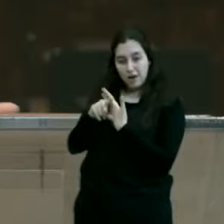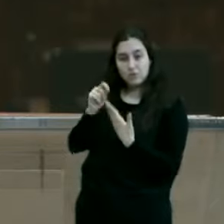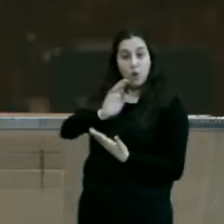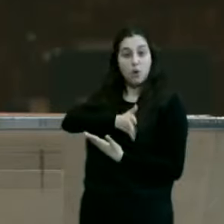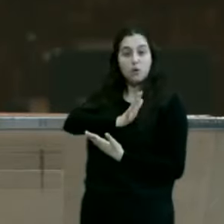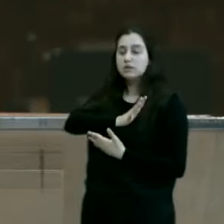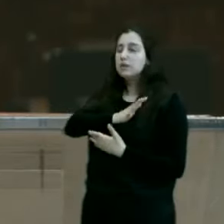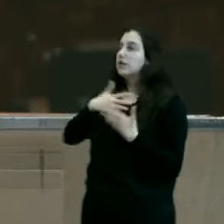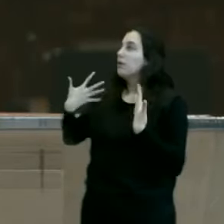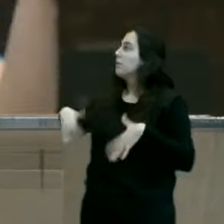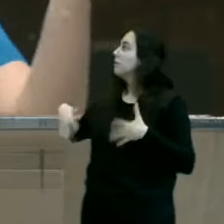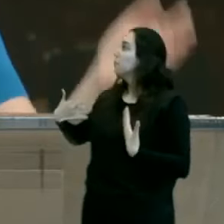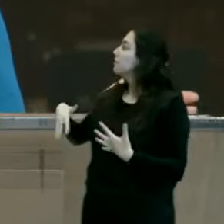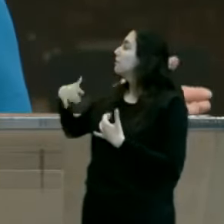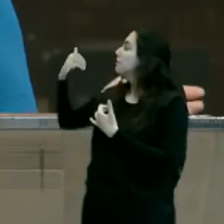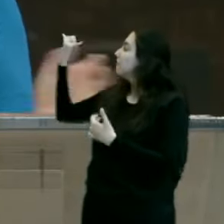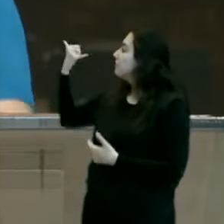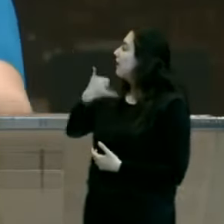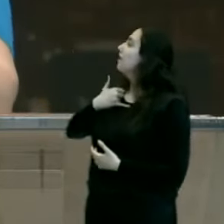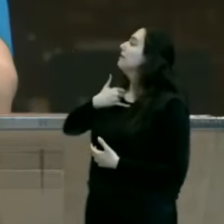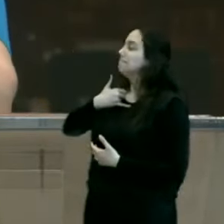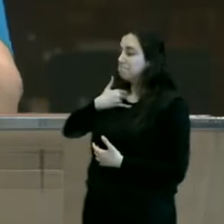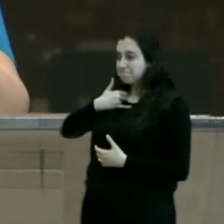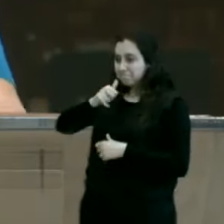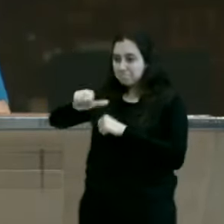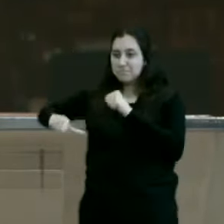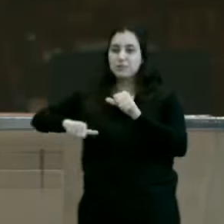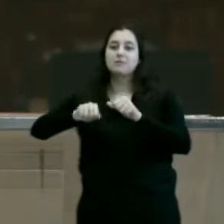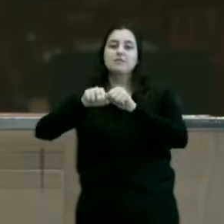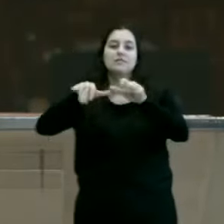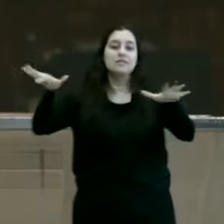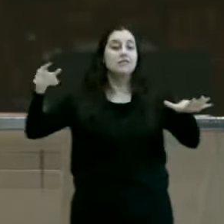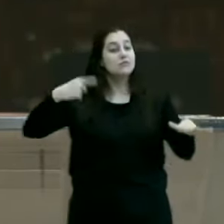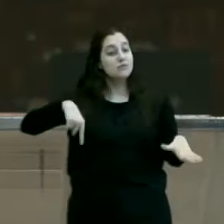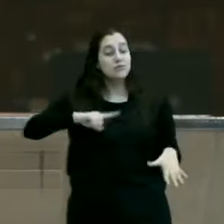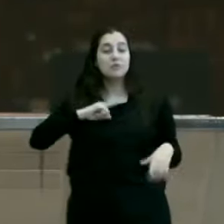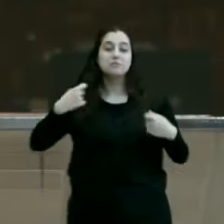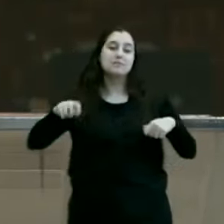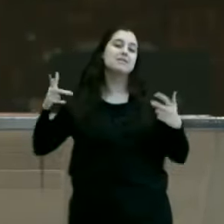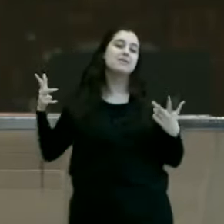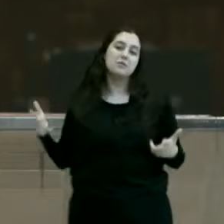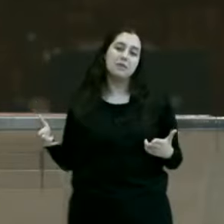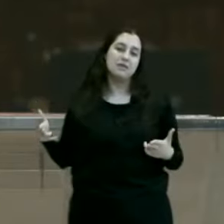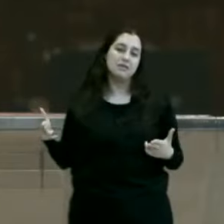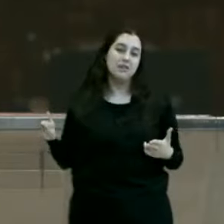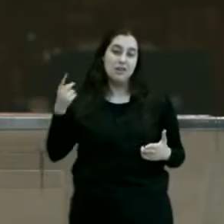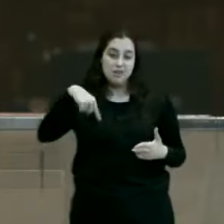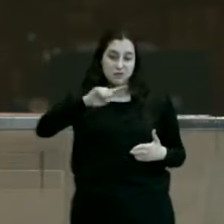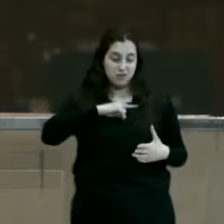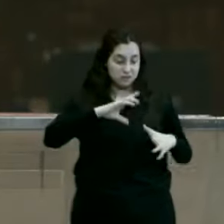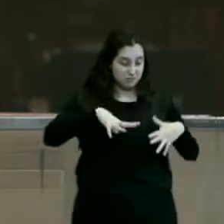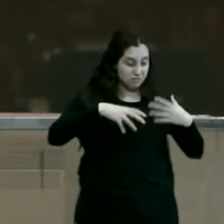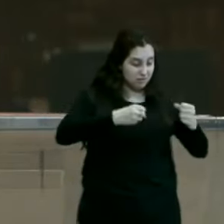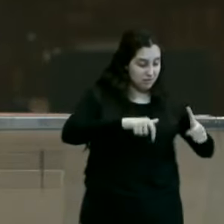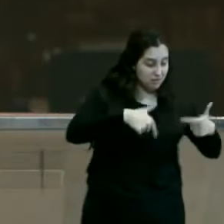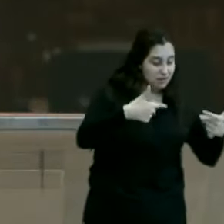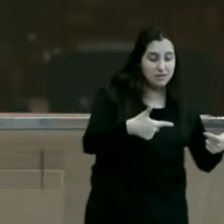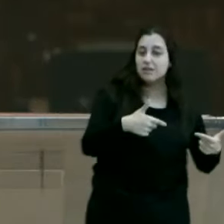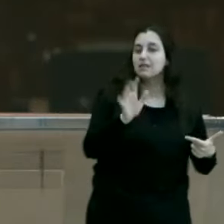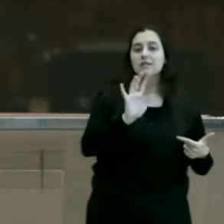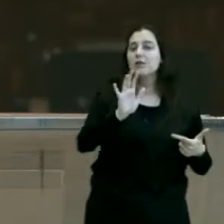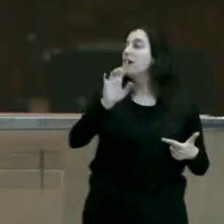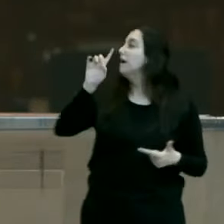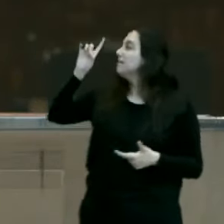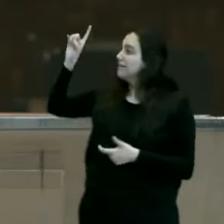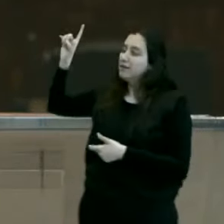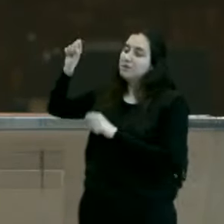nunca mais foi o mesmo. Queridos, o avivamento é a ação de Deus, não tem a ver com os nossos esforços. Eu vou dizer isso mais uma